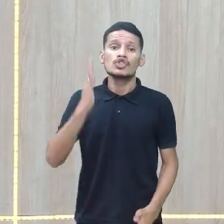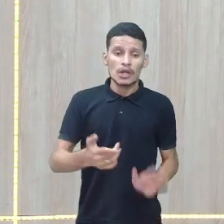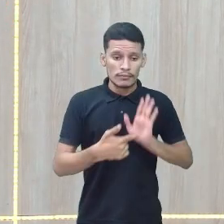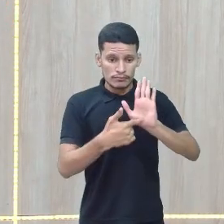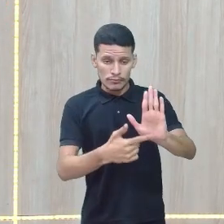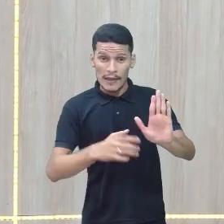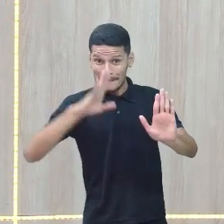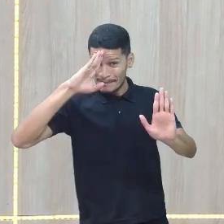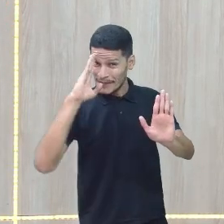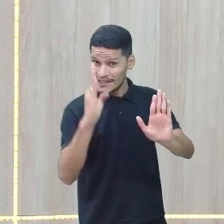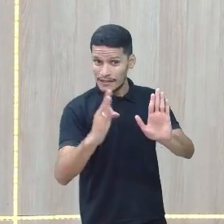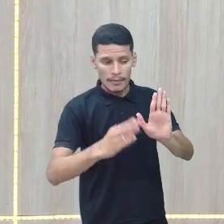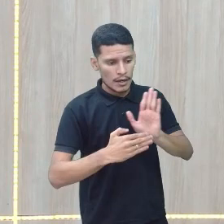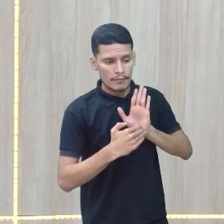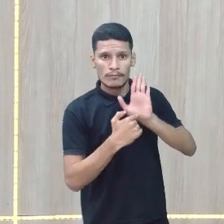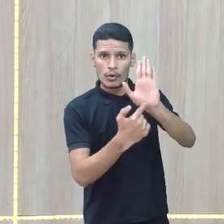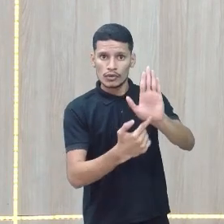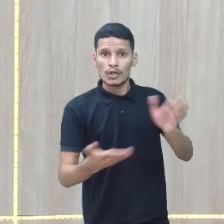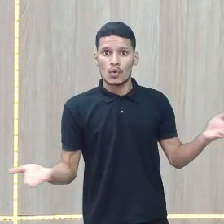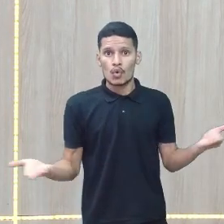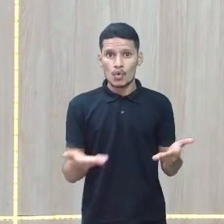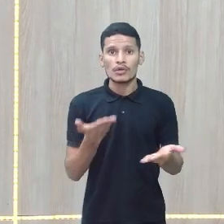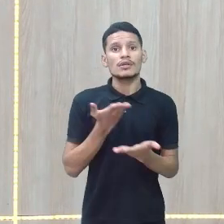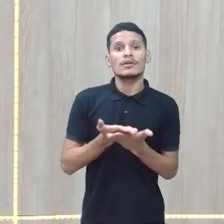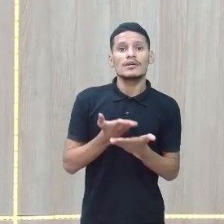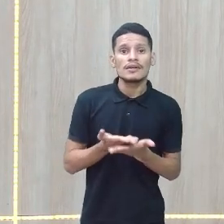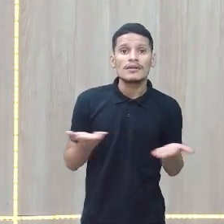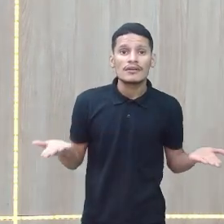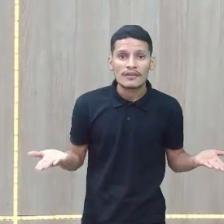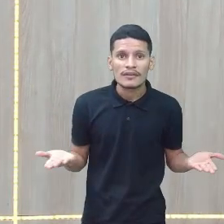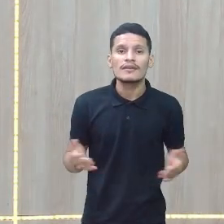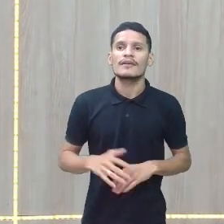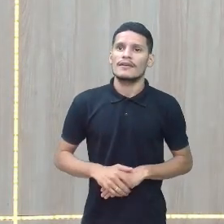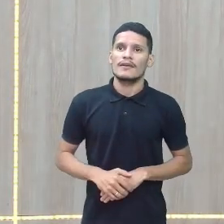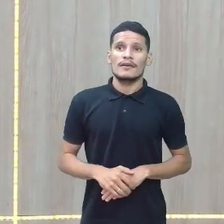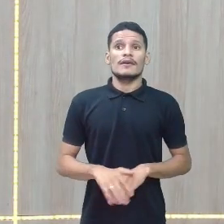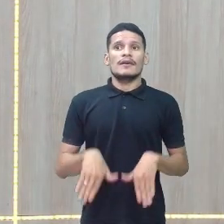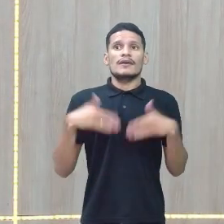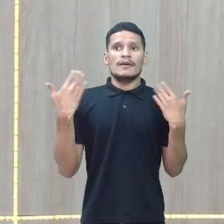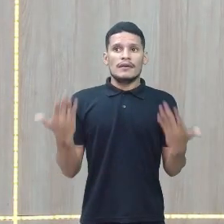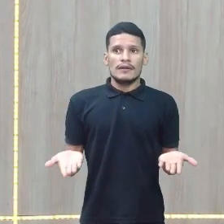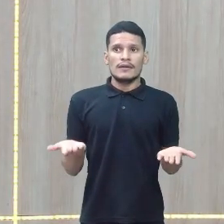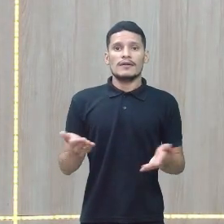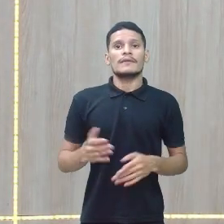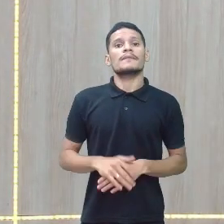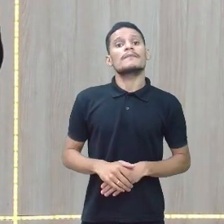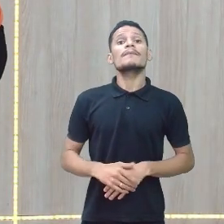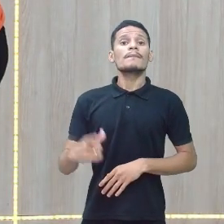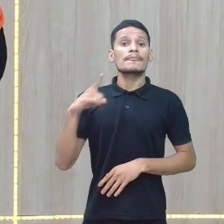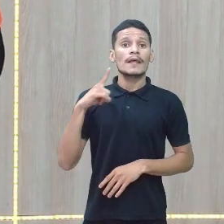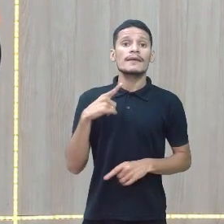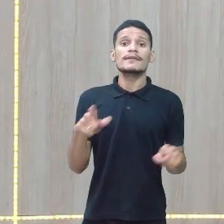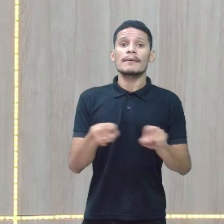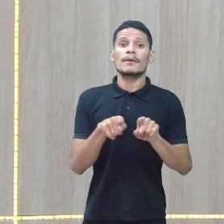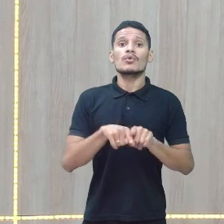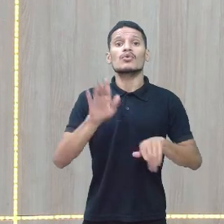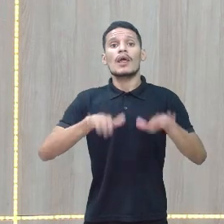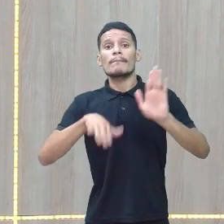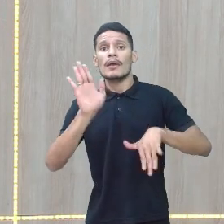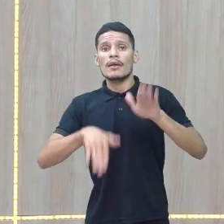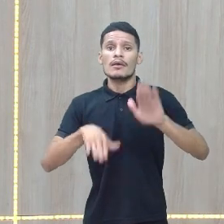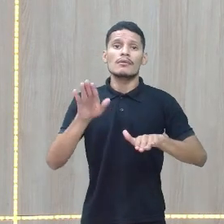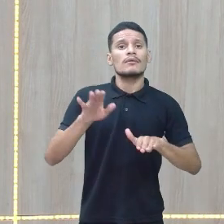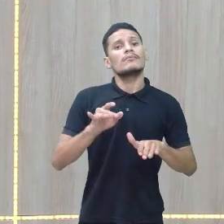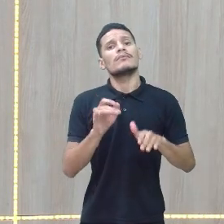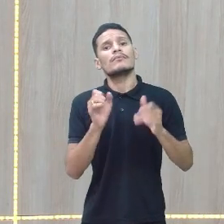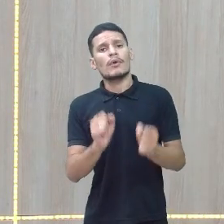principais que foram apresentados para vocês hoje aqui. Então, eu falei para vocês que é facultativo, por isso